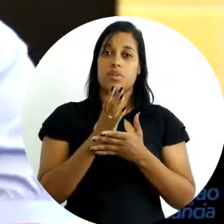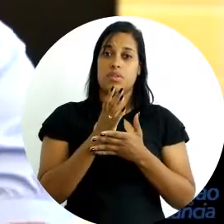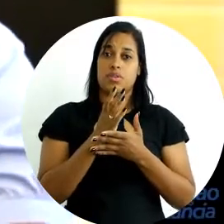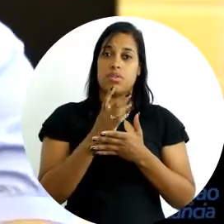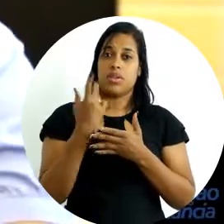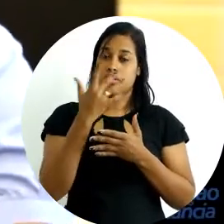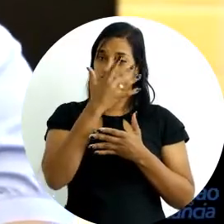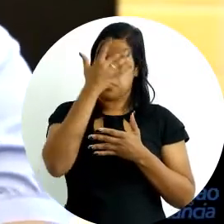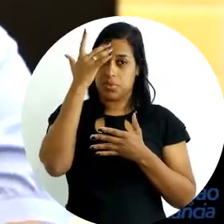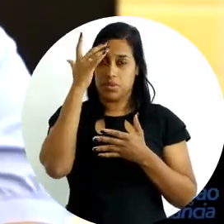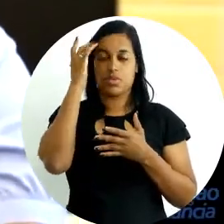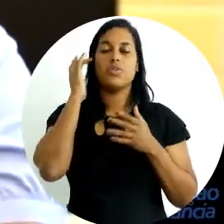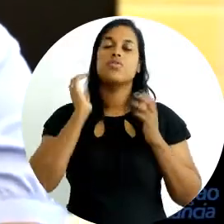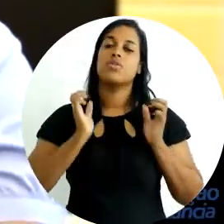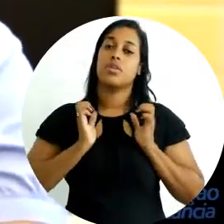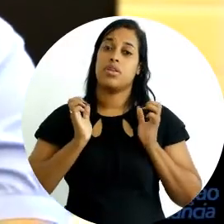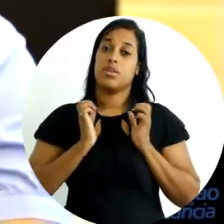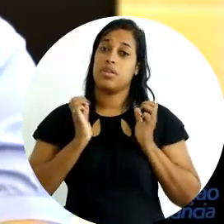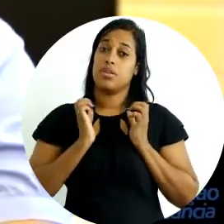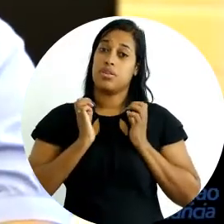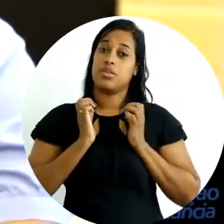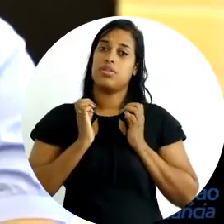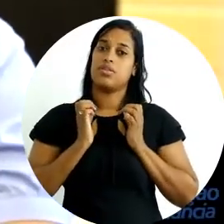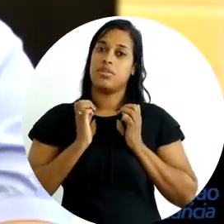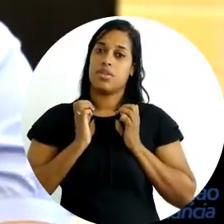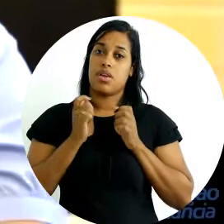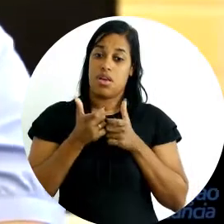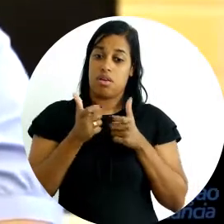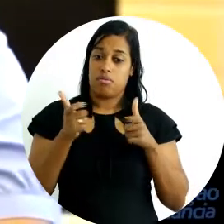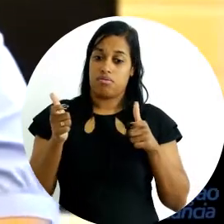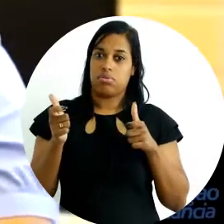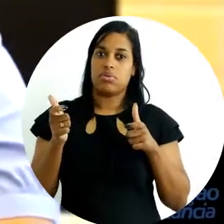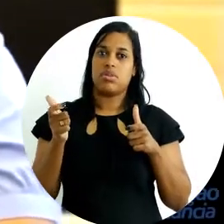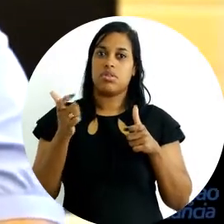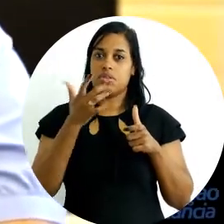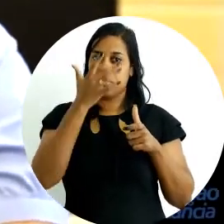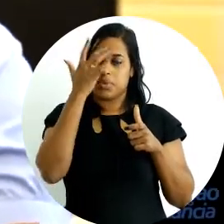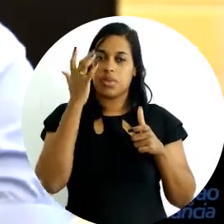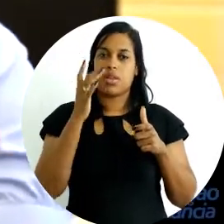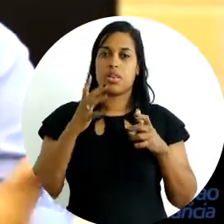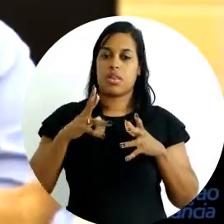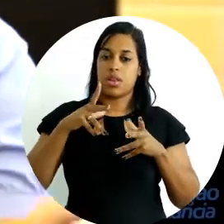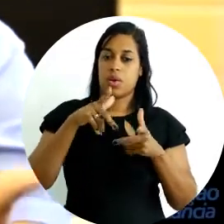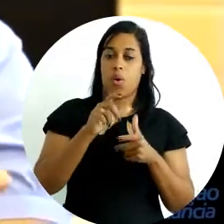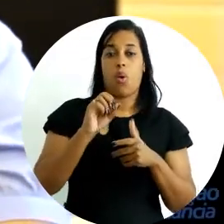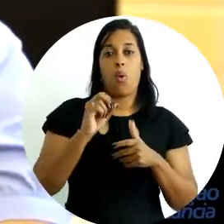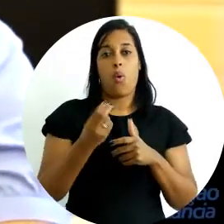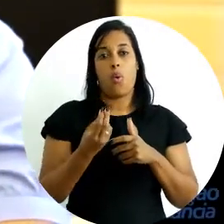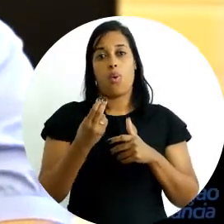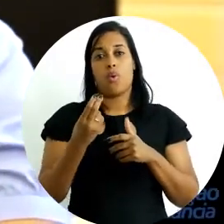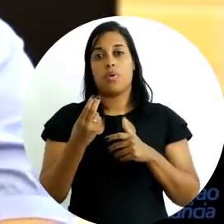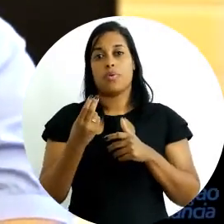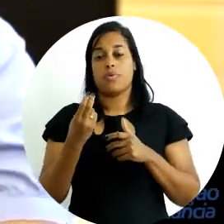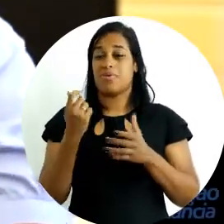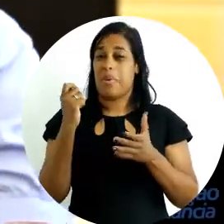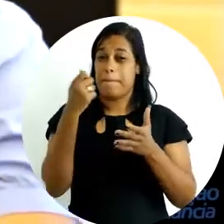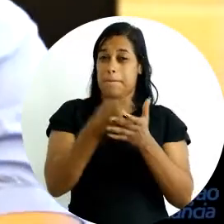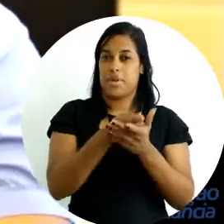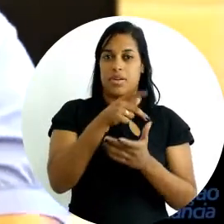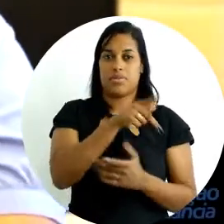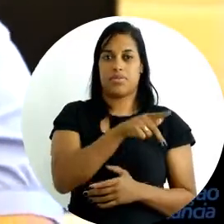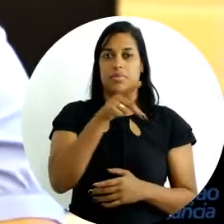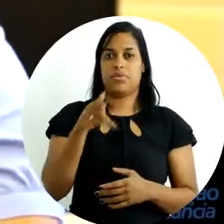essas classes, essas pessoas ricas da colônia, que geralmente eram grandes proprietários de terra ou grandes comerciantes,